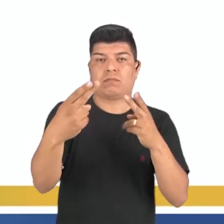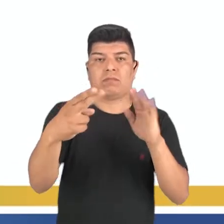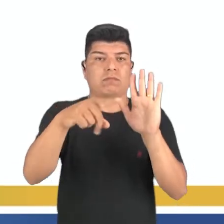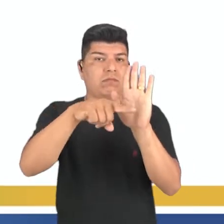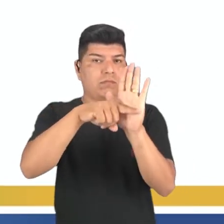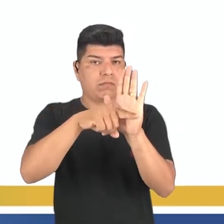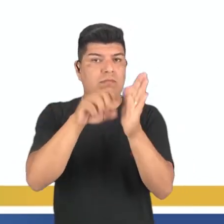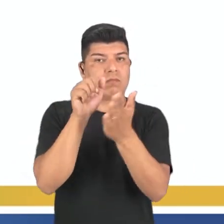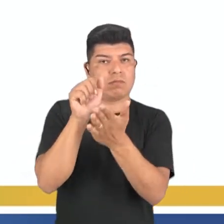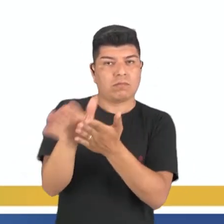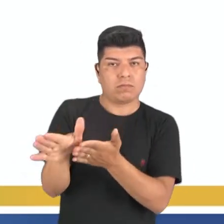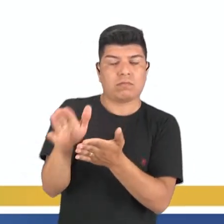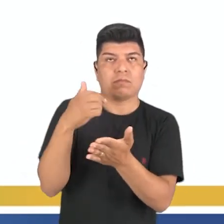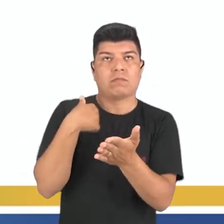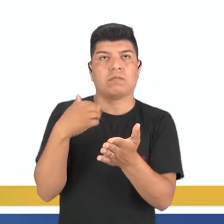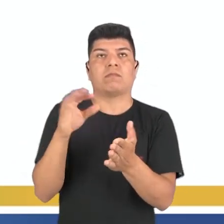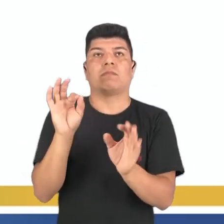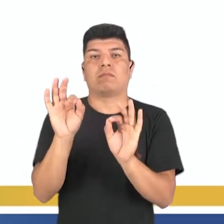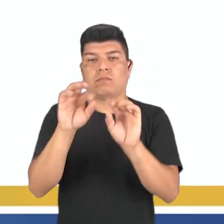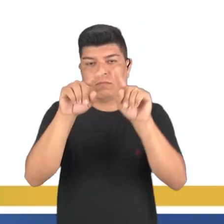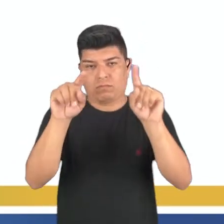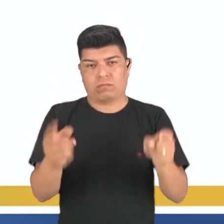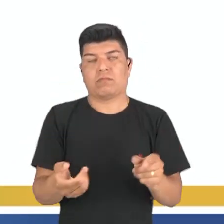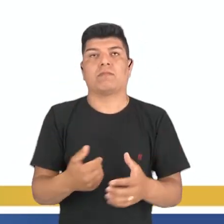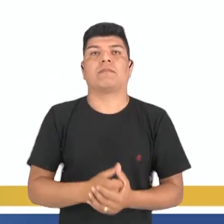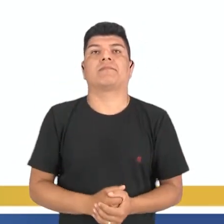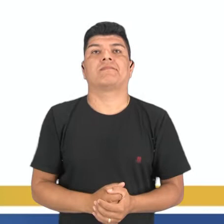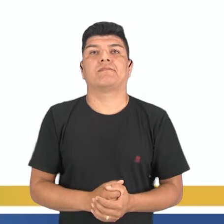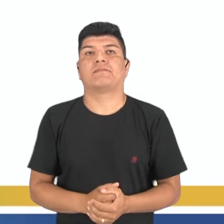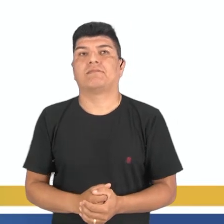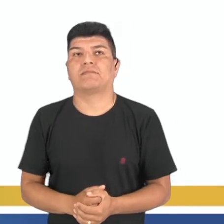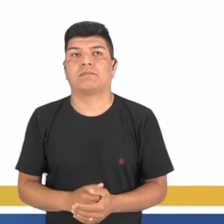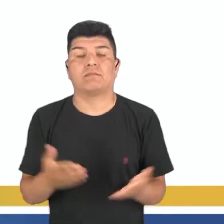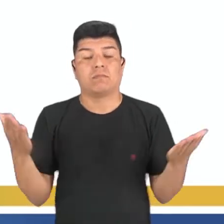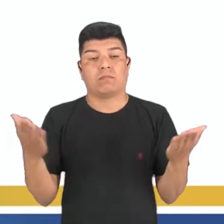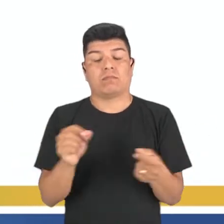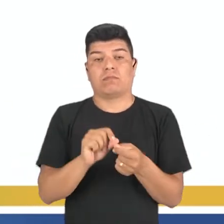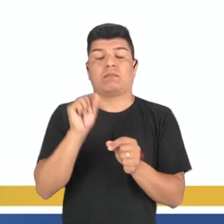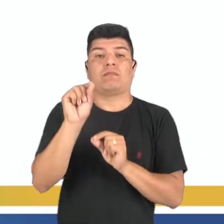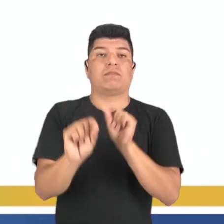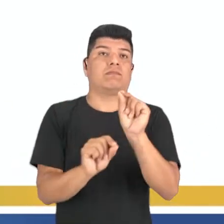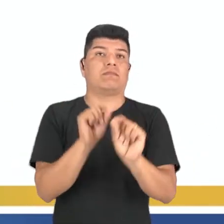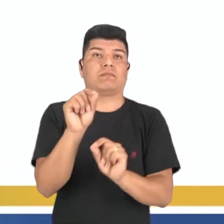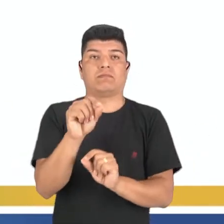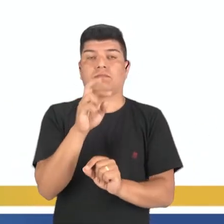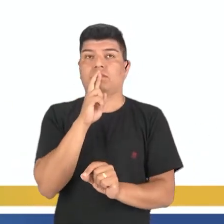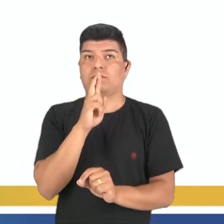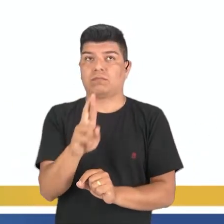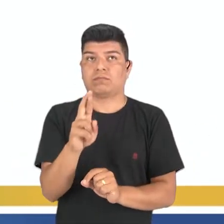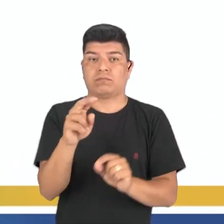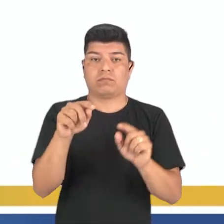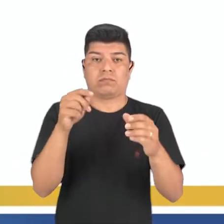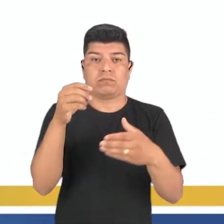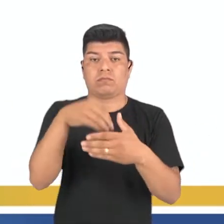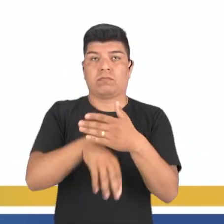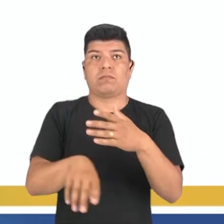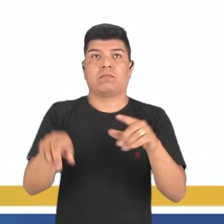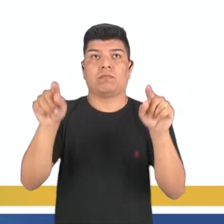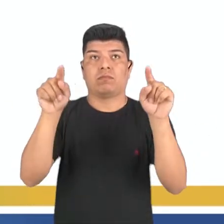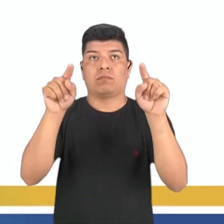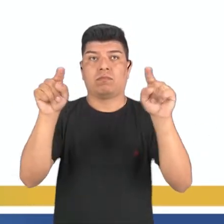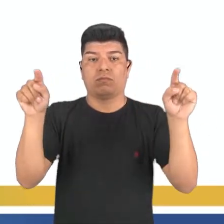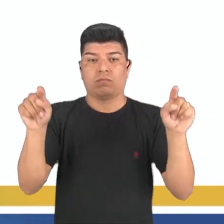poder eliminar efetivamente os parênteses. Então agora o que a gente vai fazer? A gente vai resolver o que está dentro dos